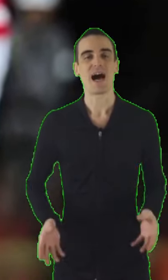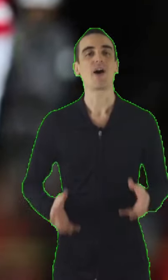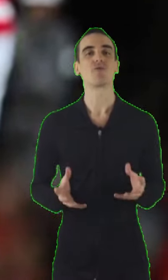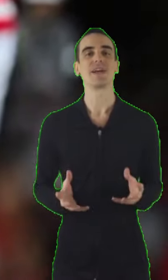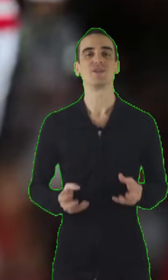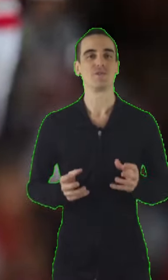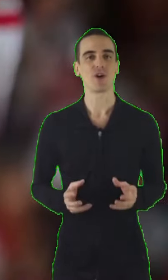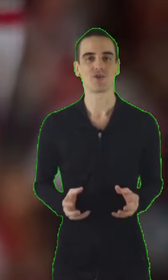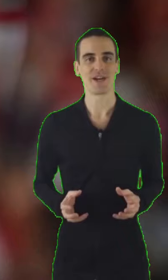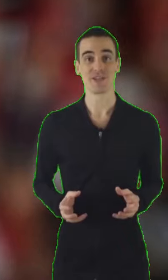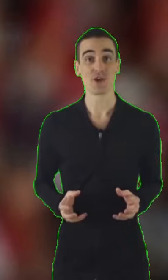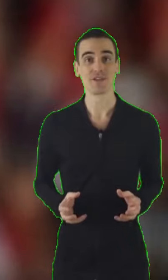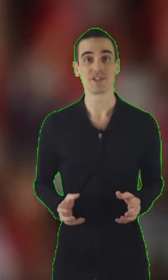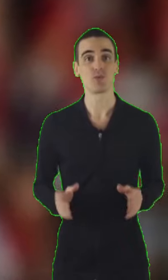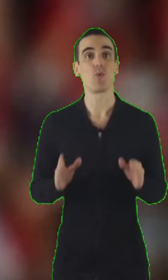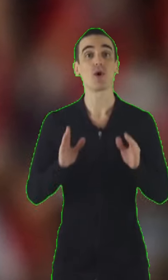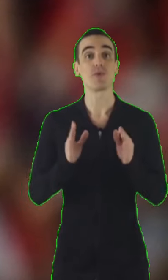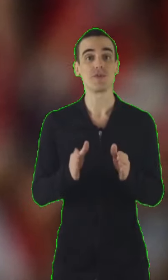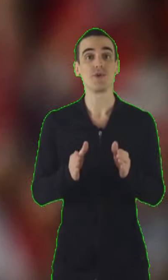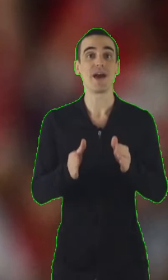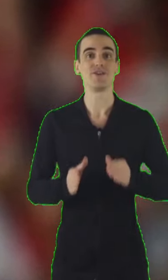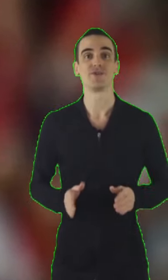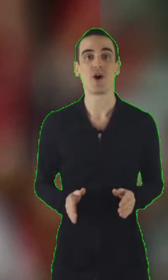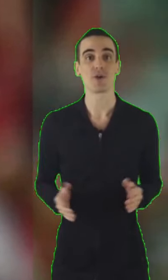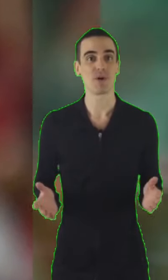ou não? Deixe sua opinião nos comentários.